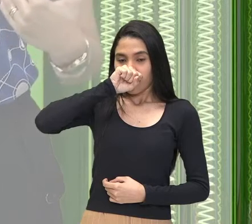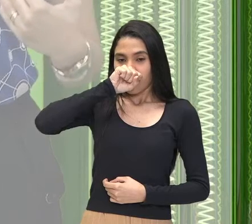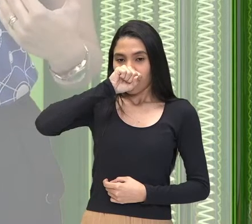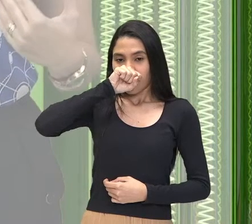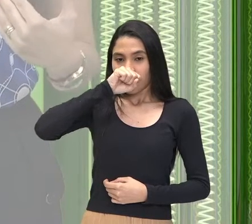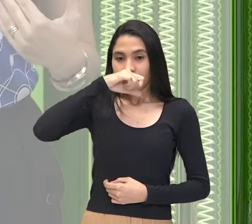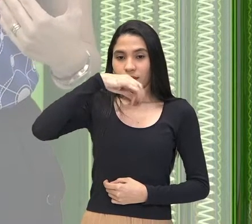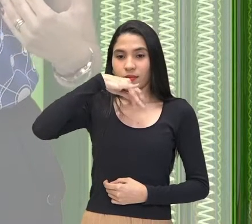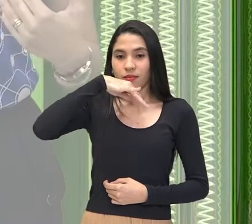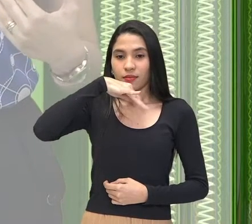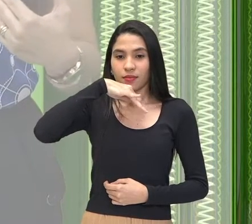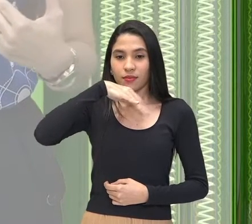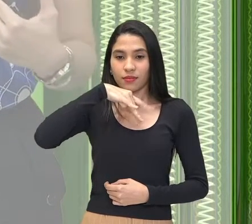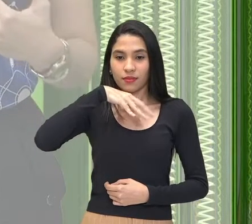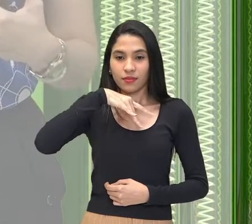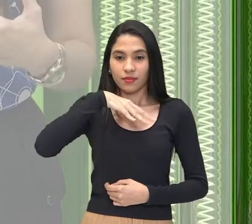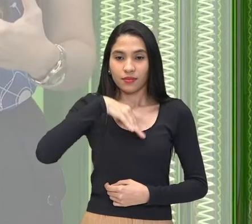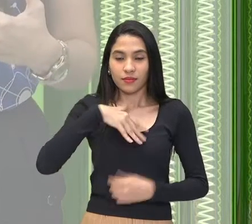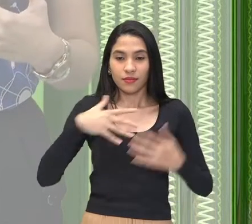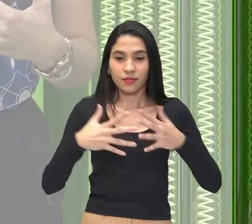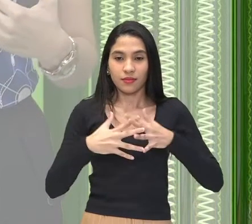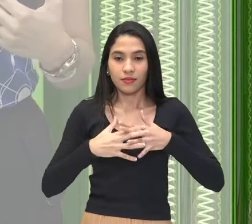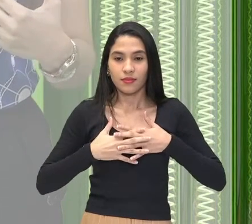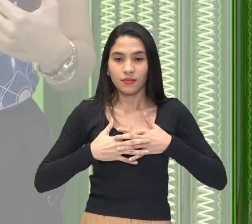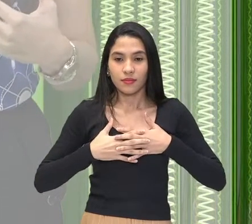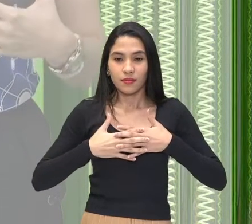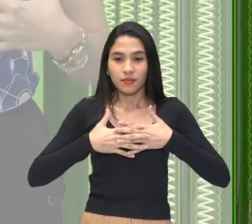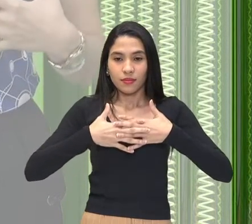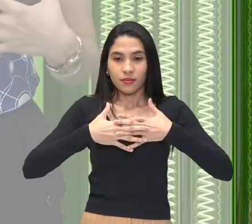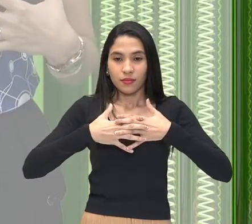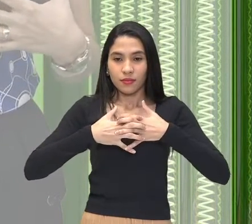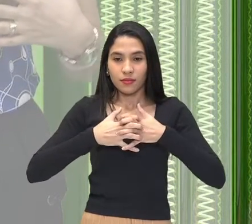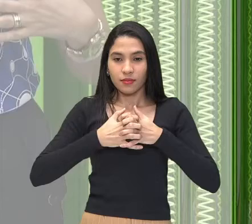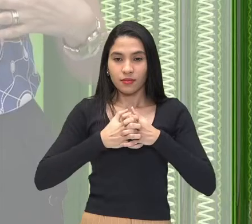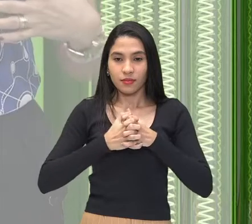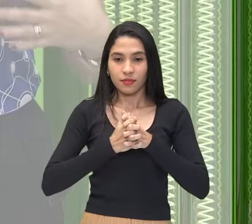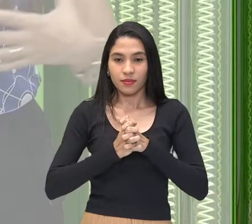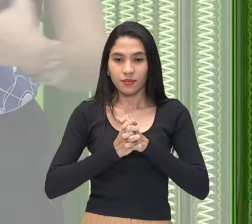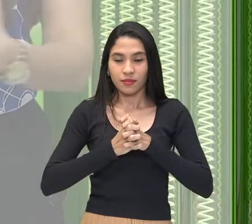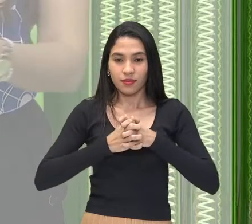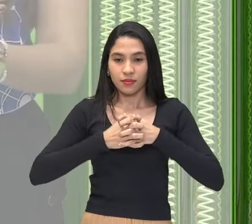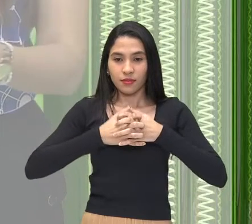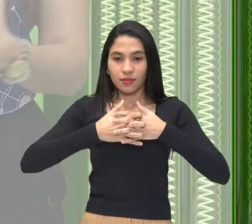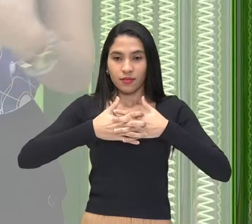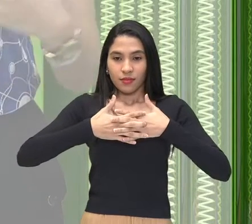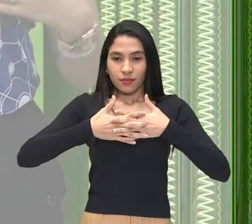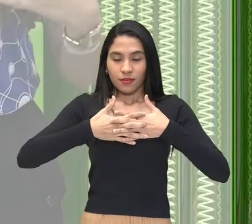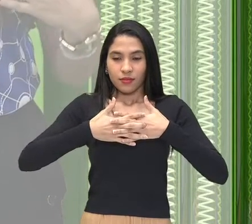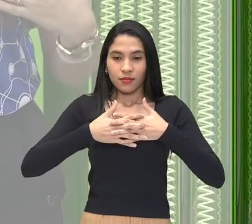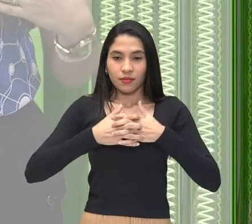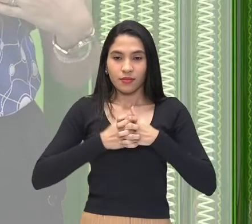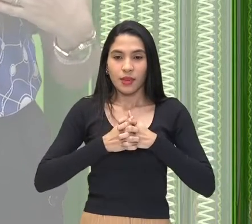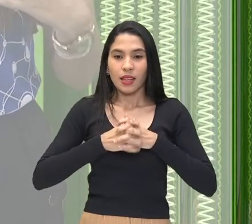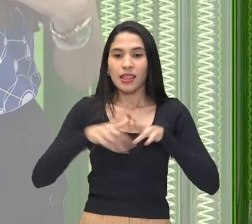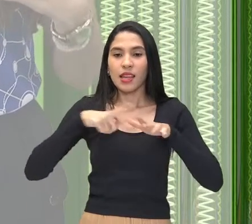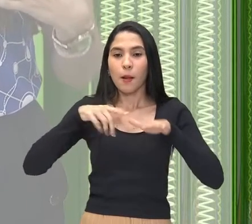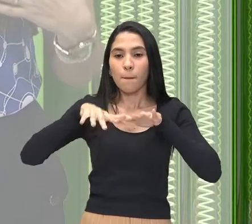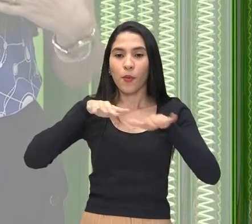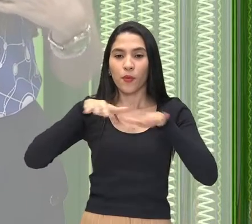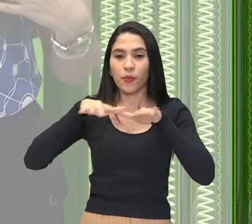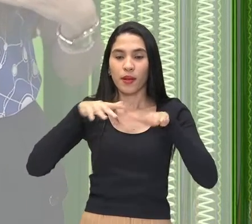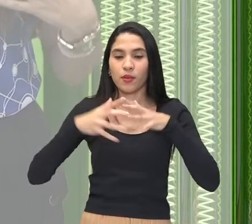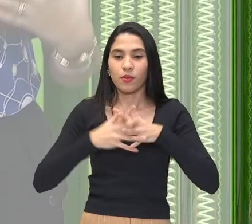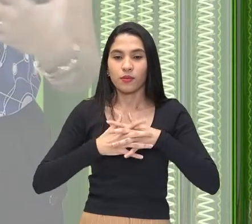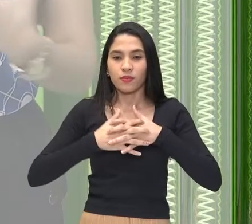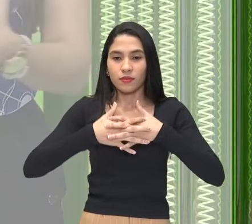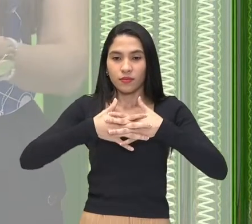músculo intercostal, eles se contraem, aumentando o volume da nossa caixa torácica. E